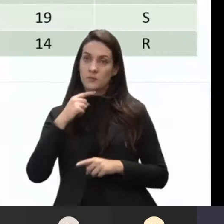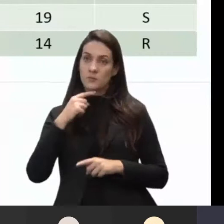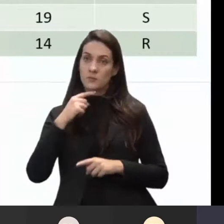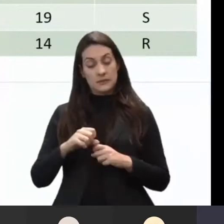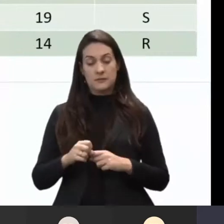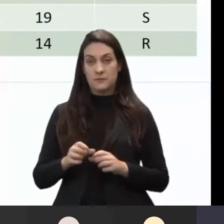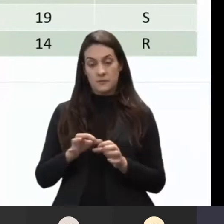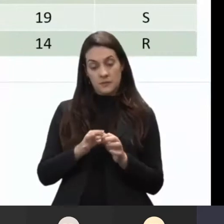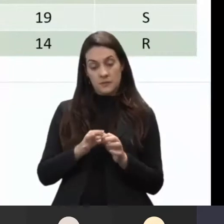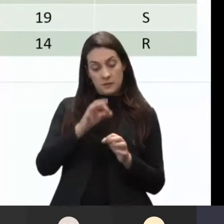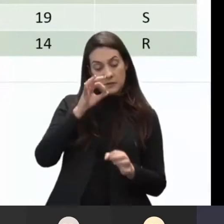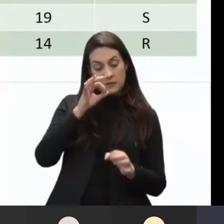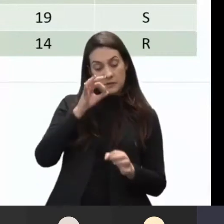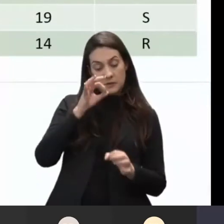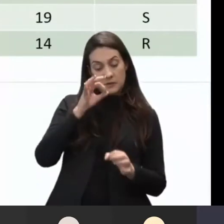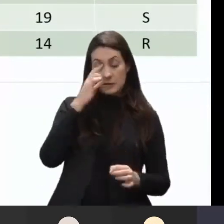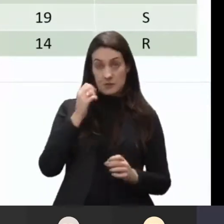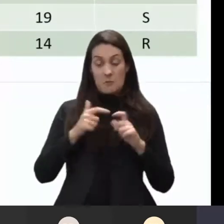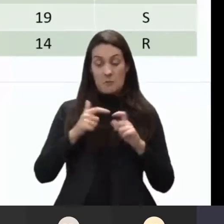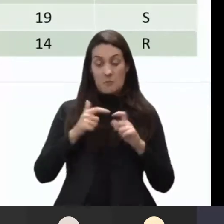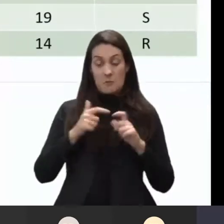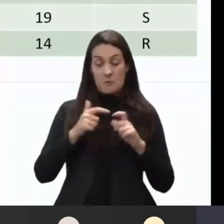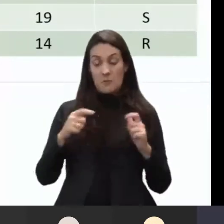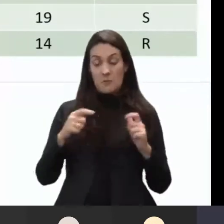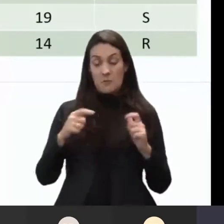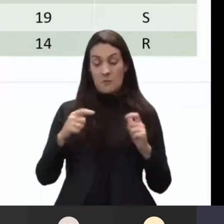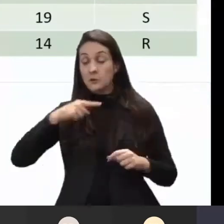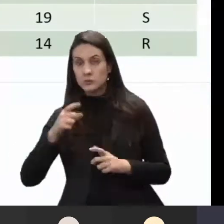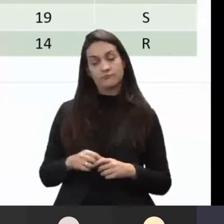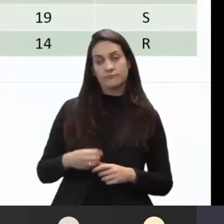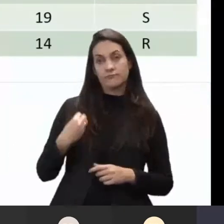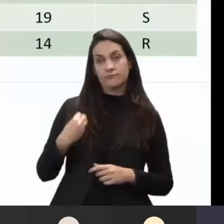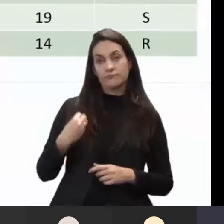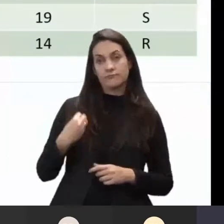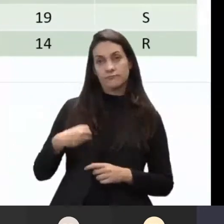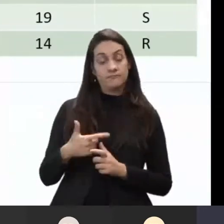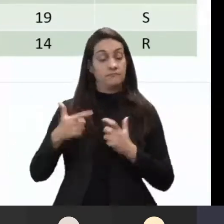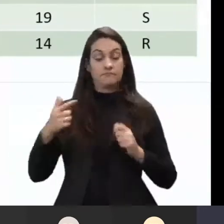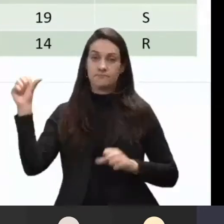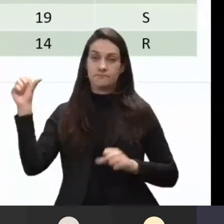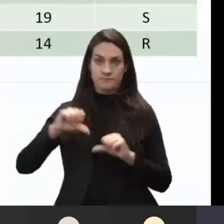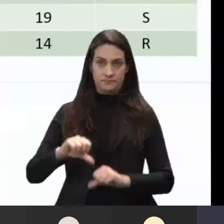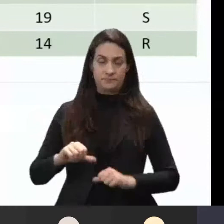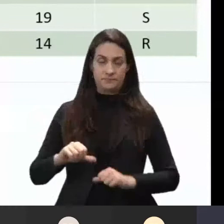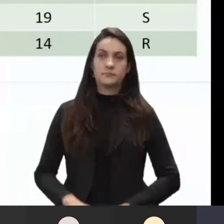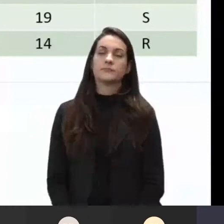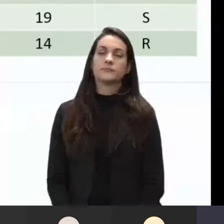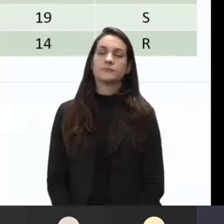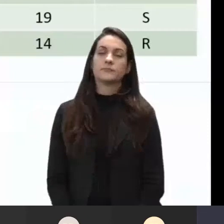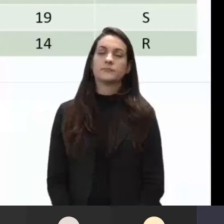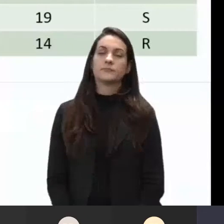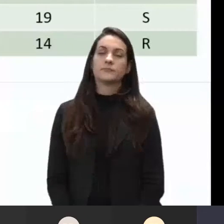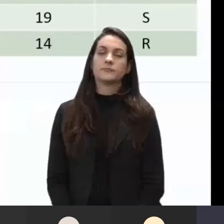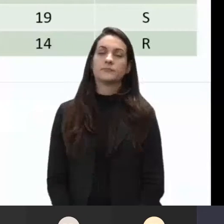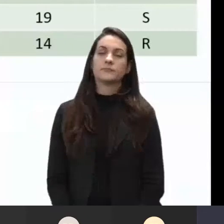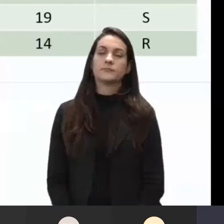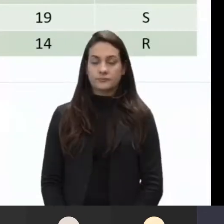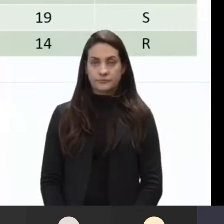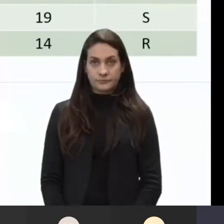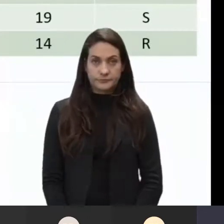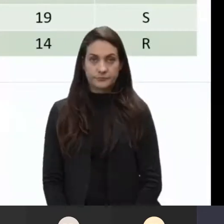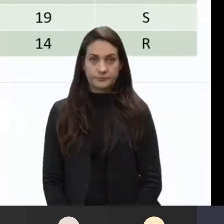in vitro o crescimento do micro-organismo, em vivo ele também não vai inibir, ele também não vai